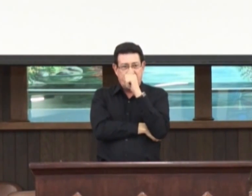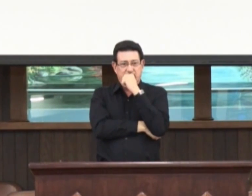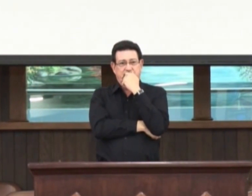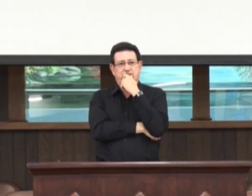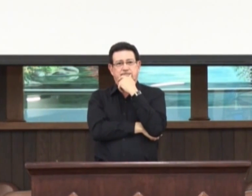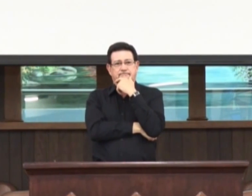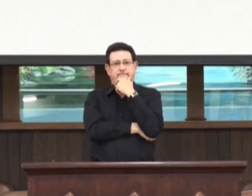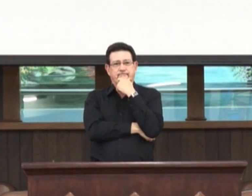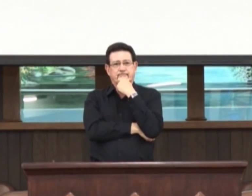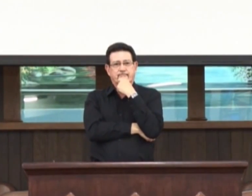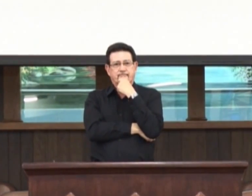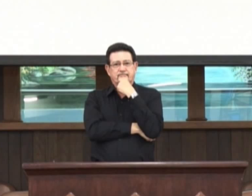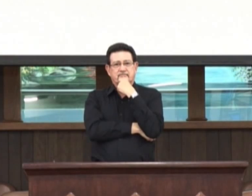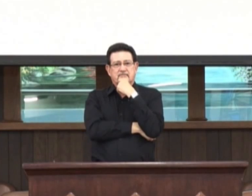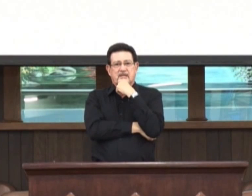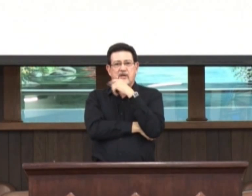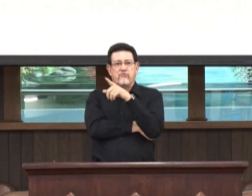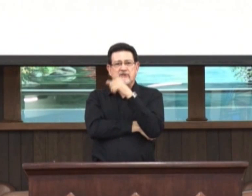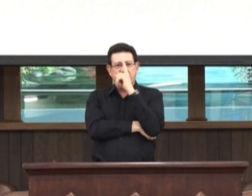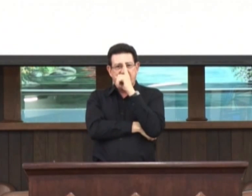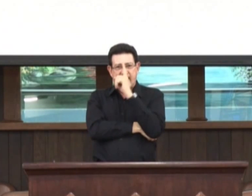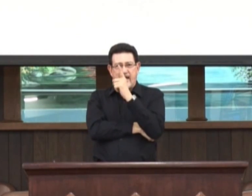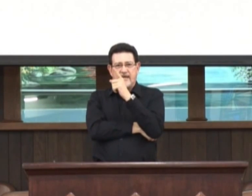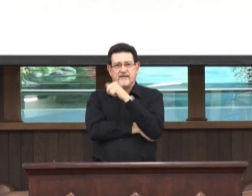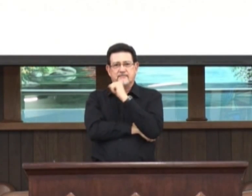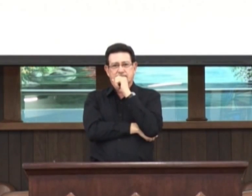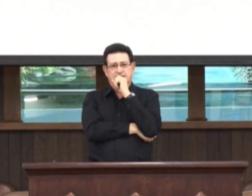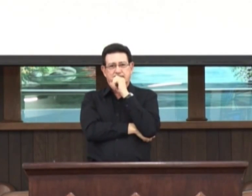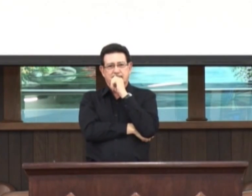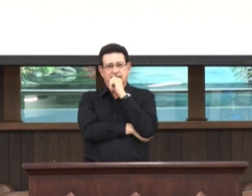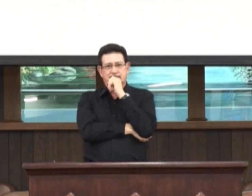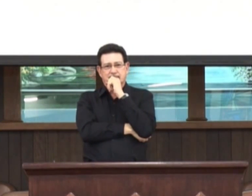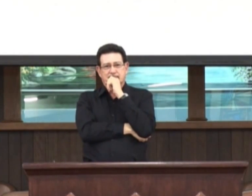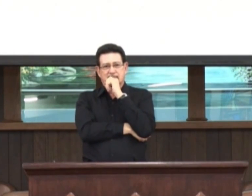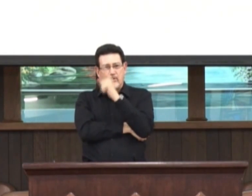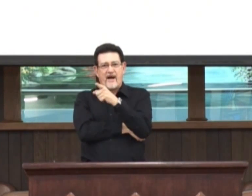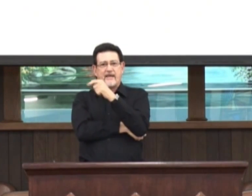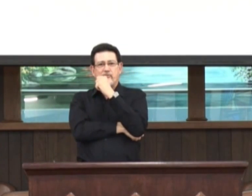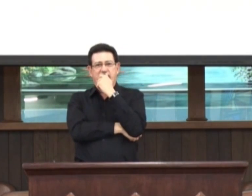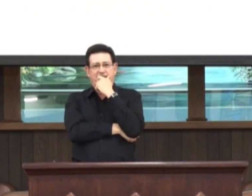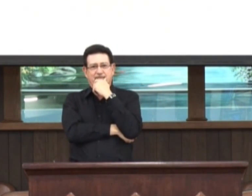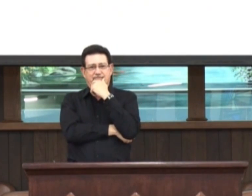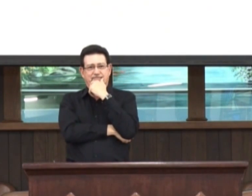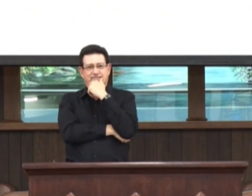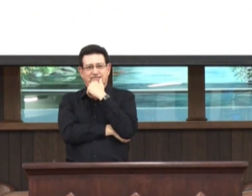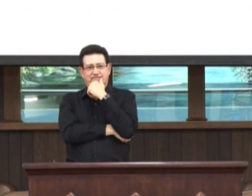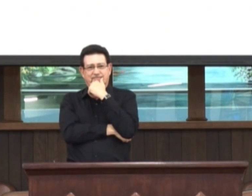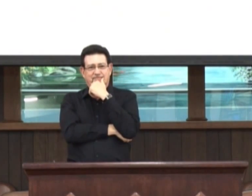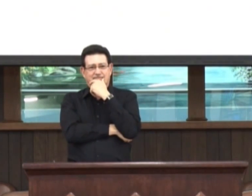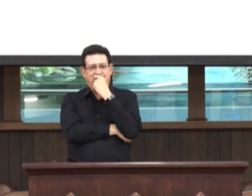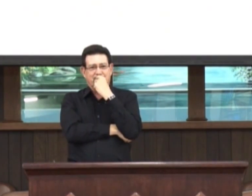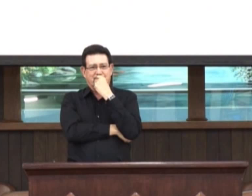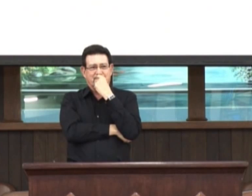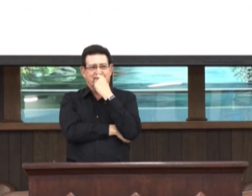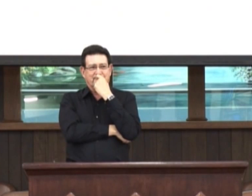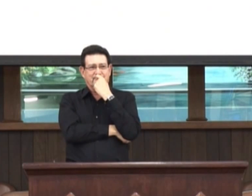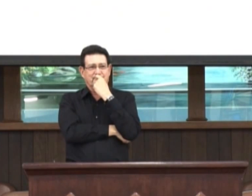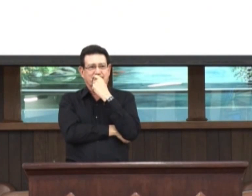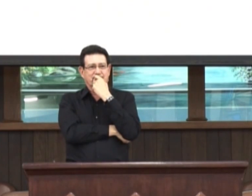Ele é grande. E quando Ele quer, não há quem não queira.